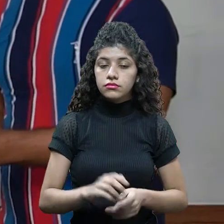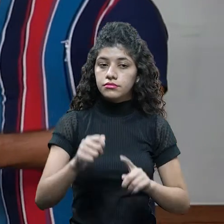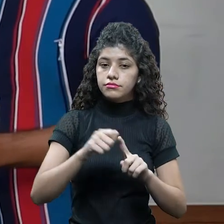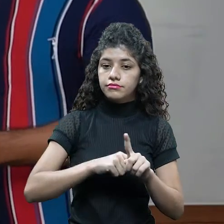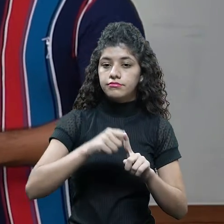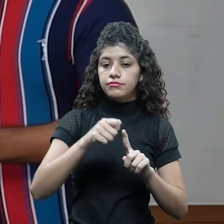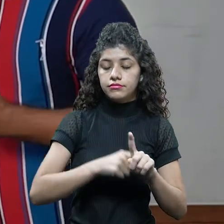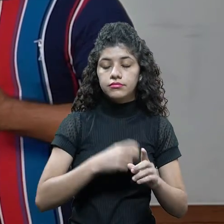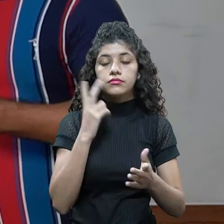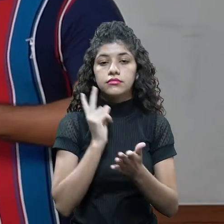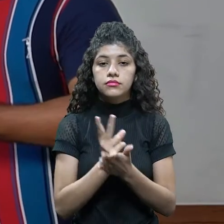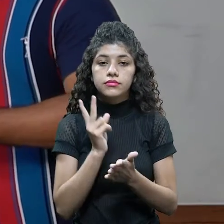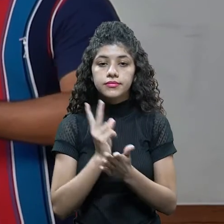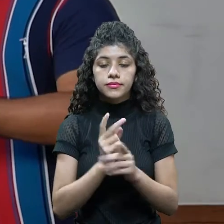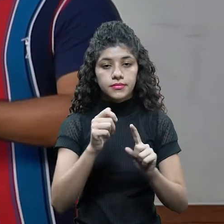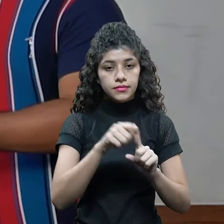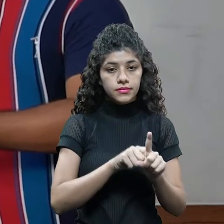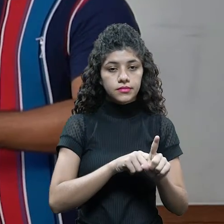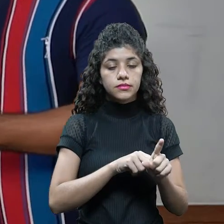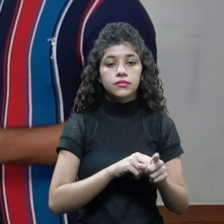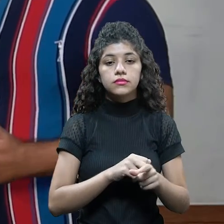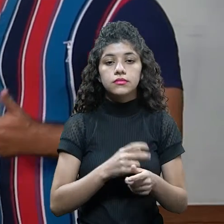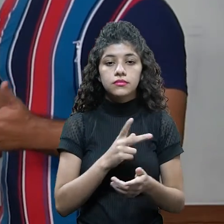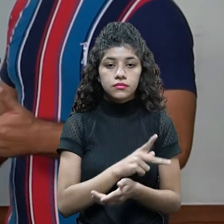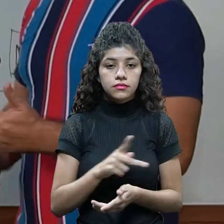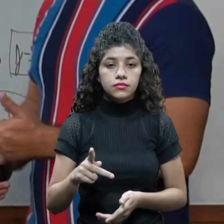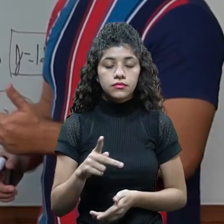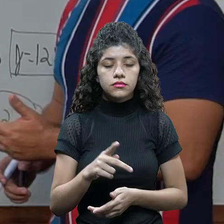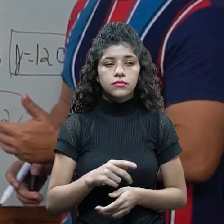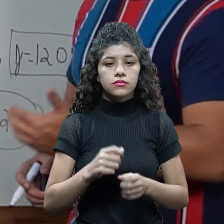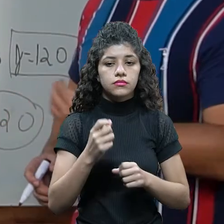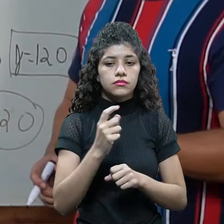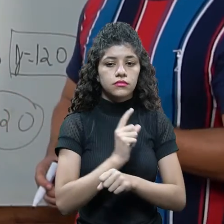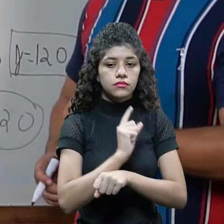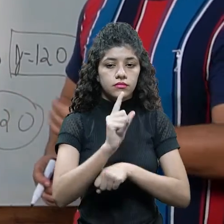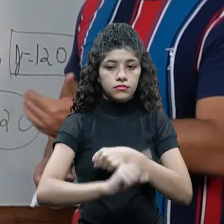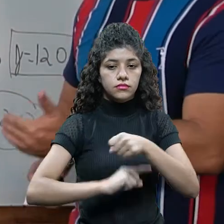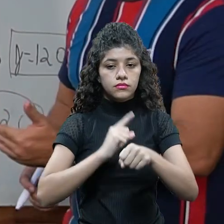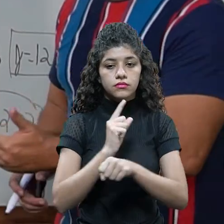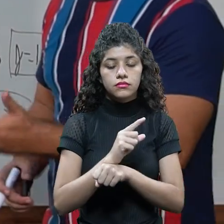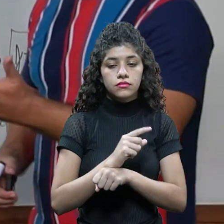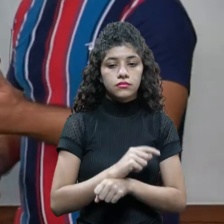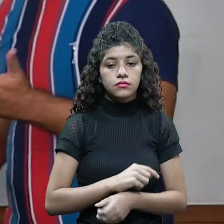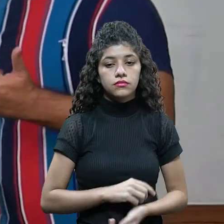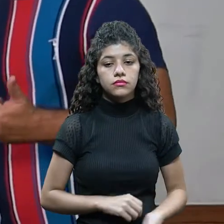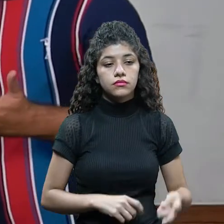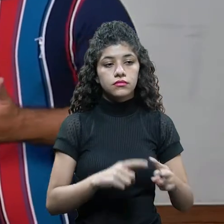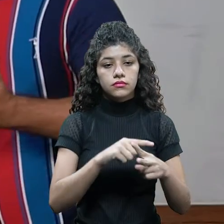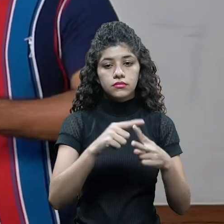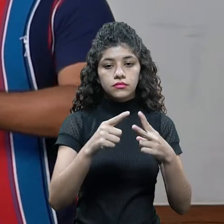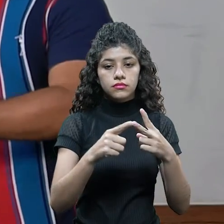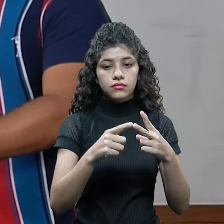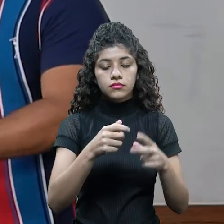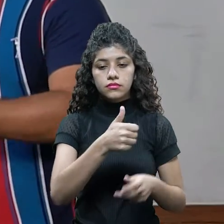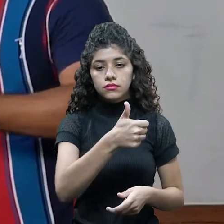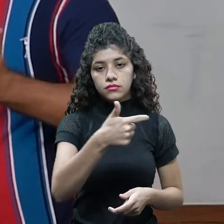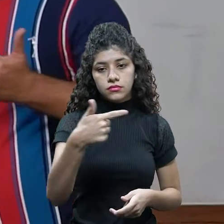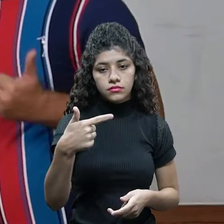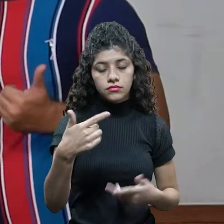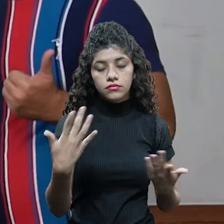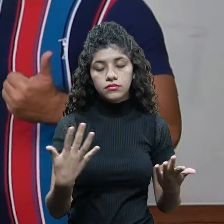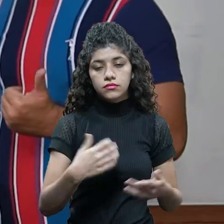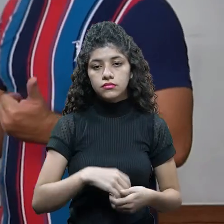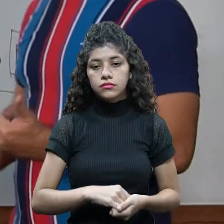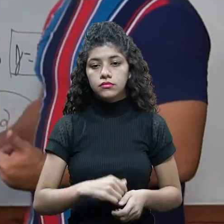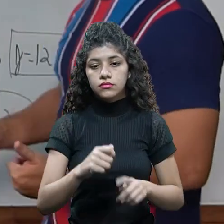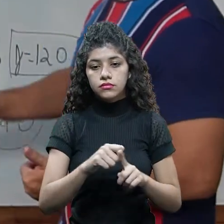por mês. Né? O juros é cobrado por mês. A professora, mas falou que é um ano. Simples, um ano não tem 12 meses. Você divide por 12 para saber quanto é os juros por